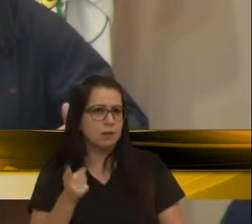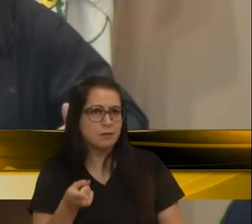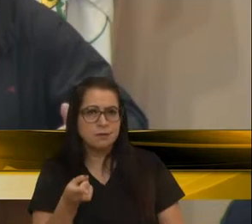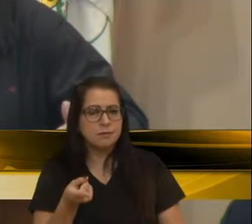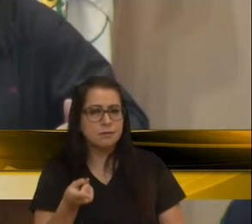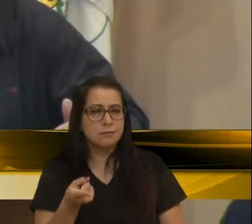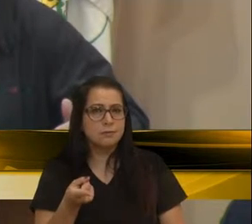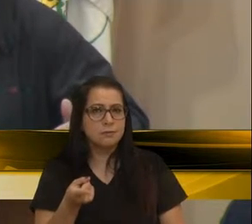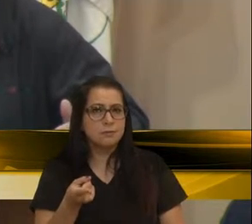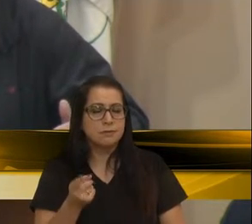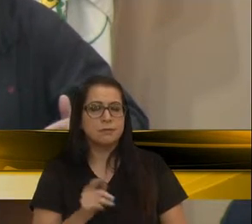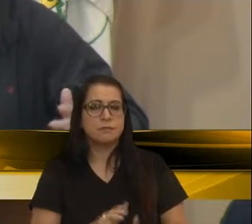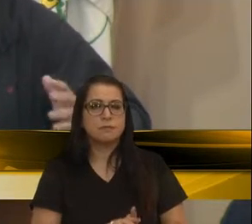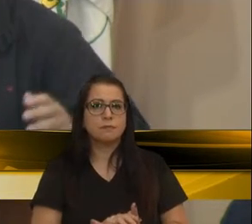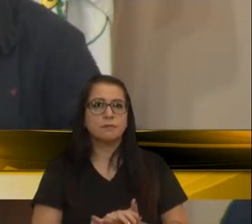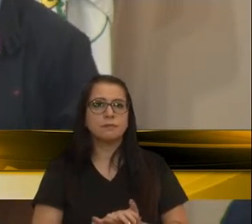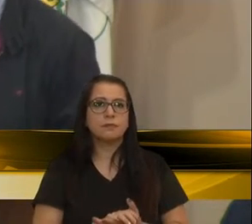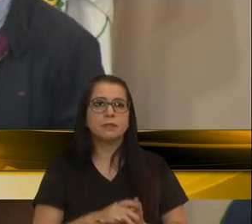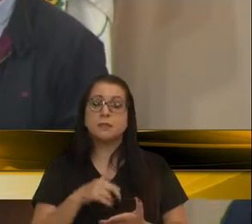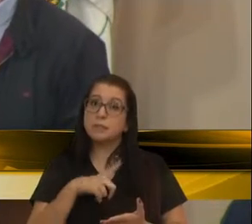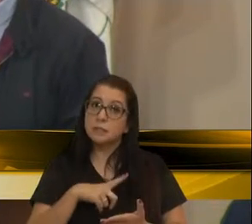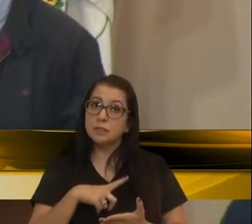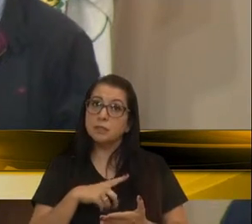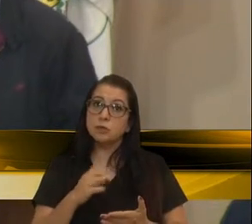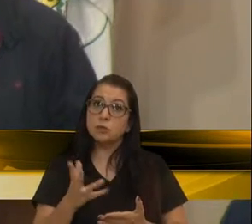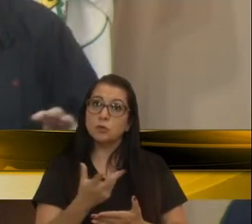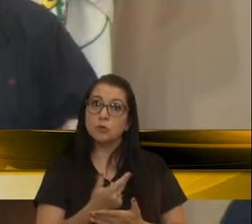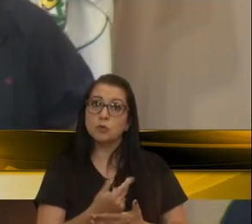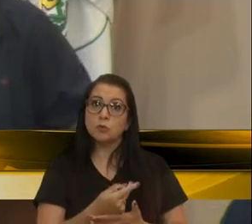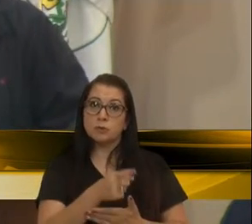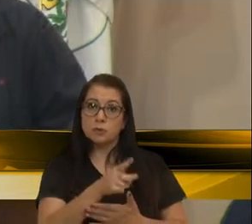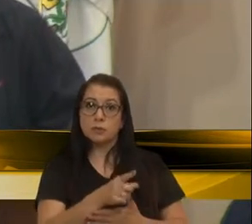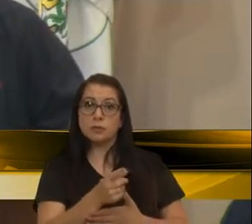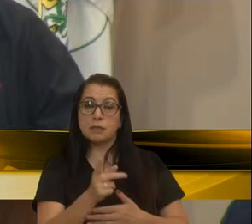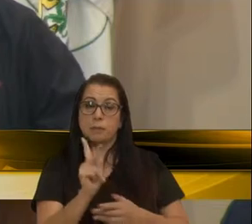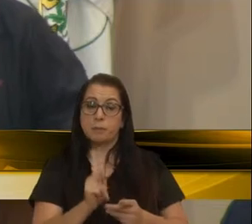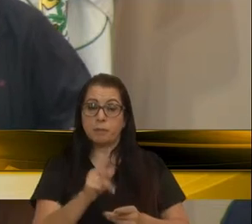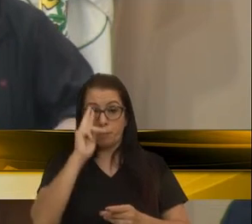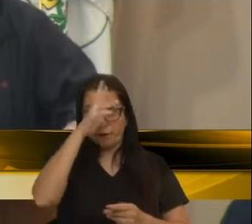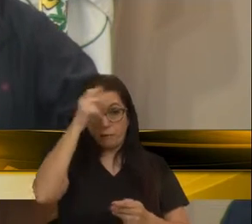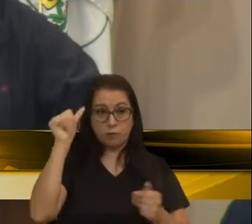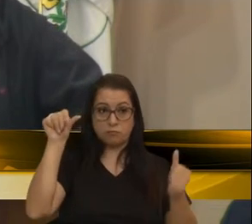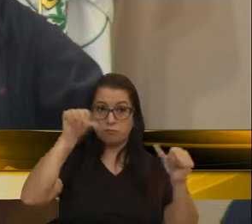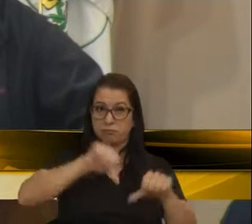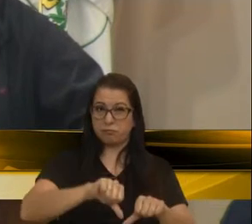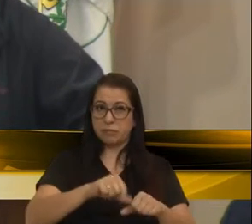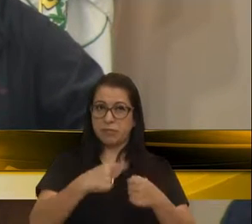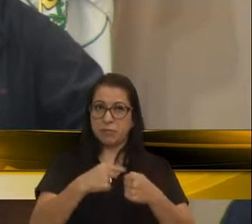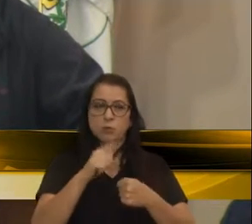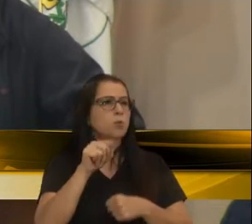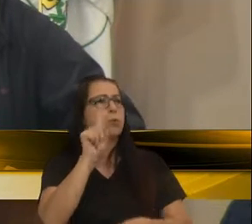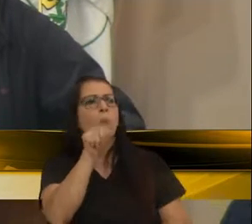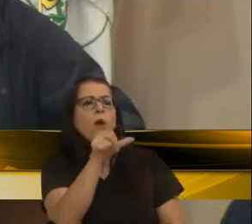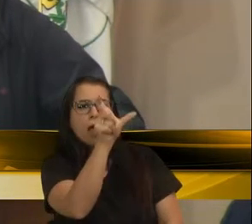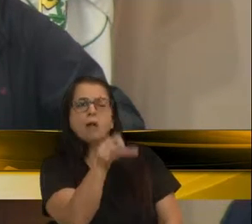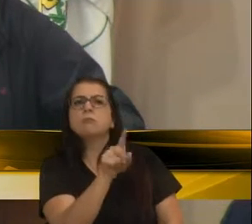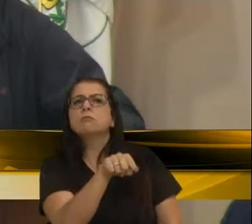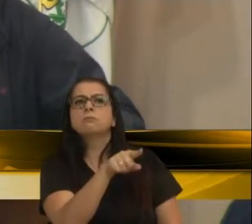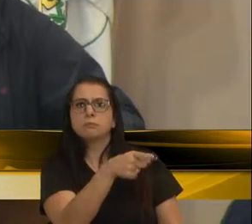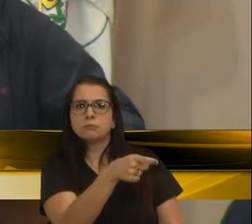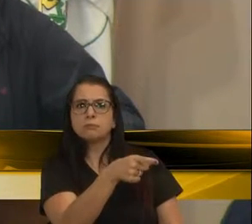político? Nesse sentido, senhor narcisista destrutivo, o que o senhor é?